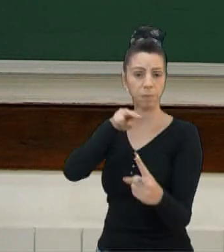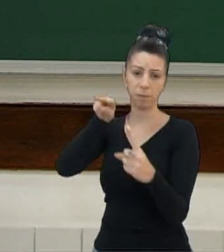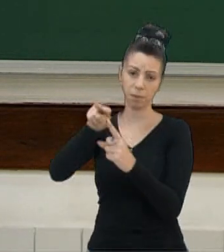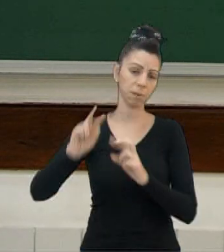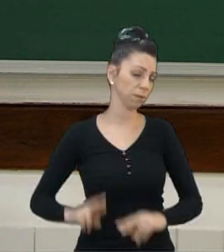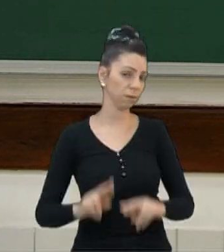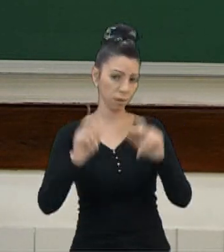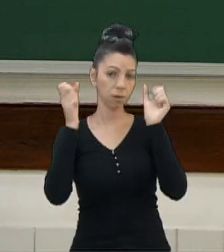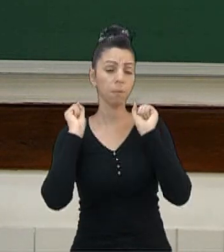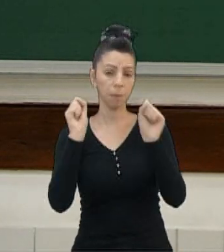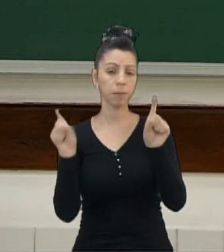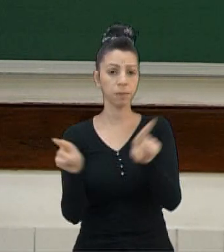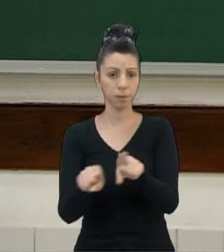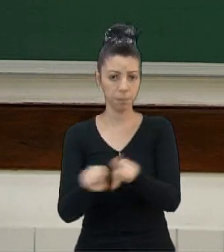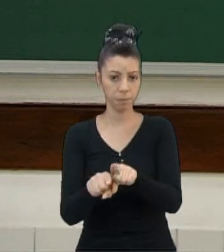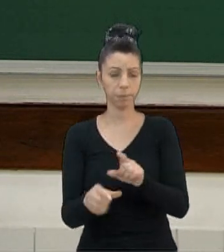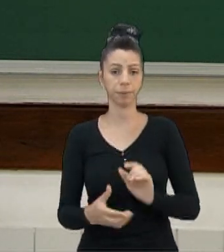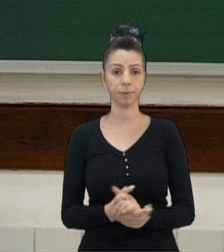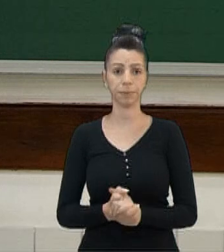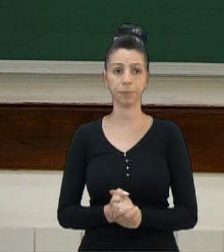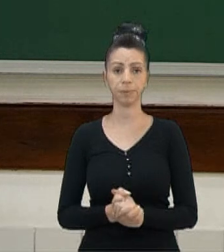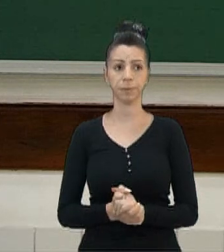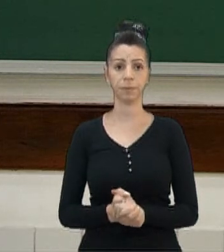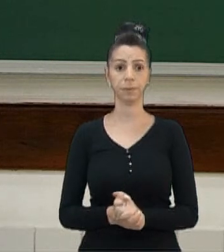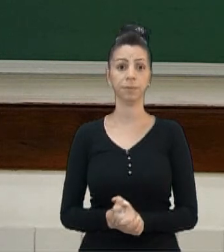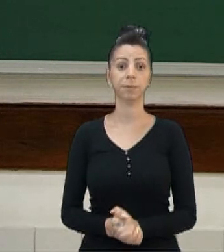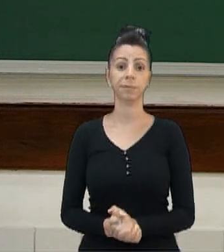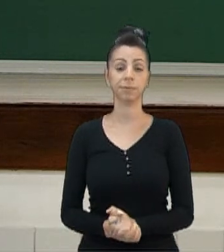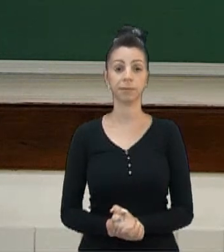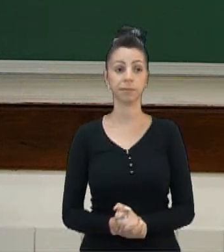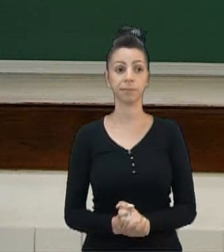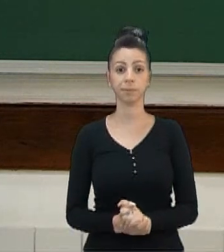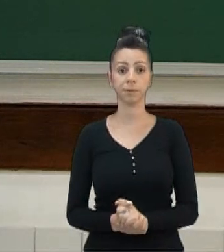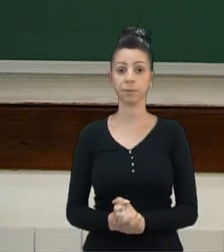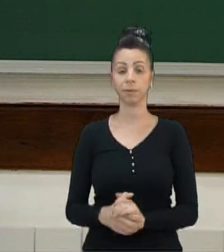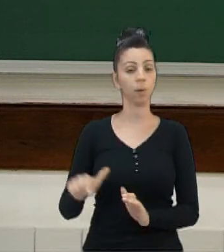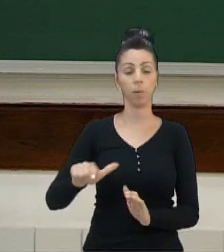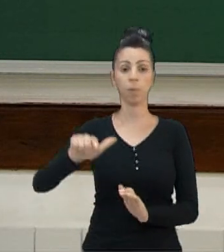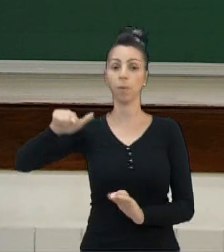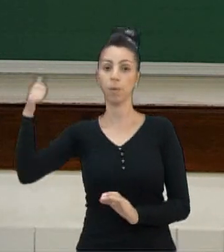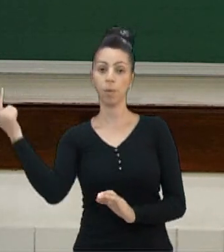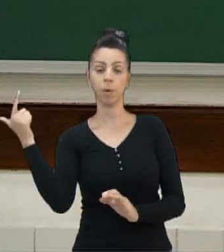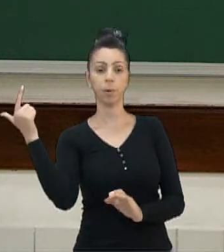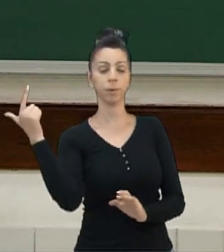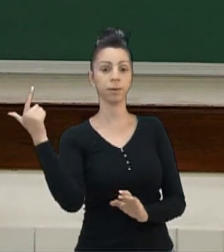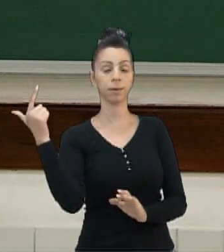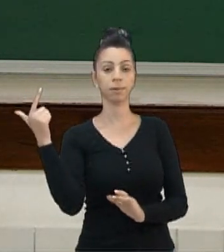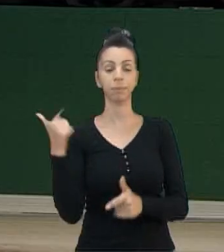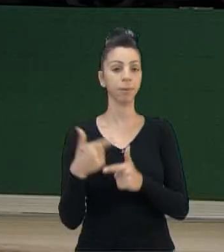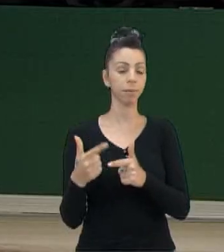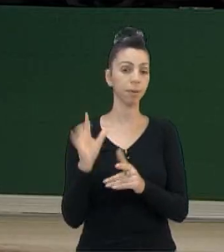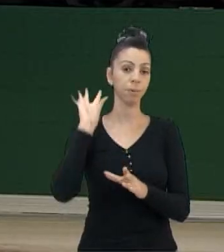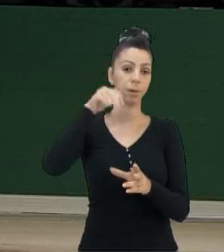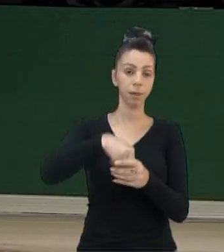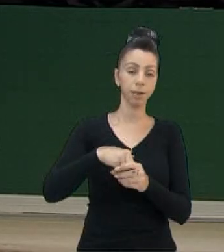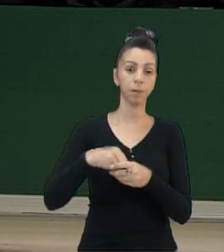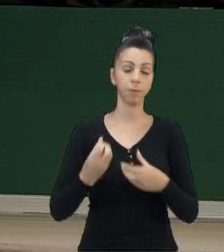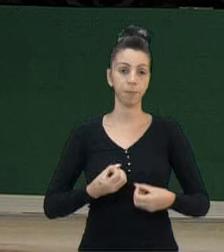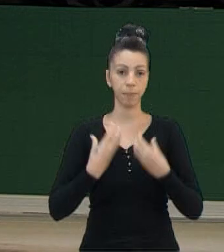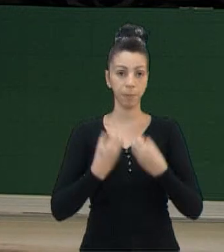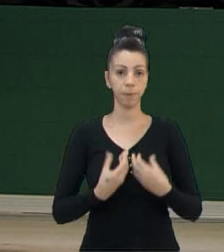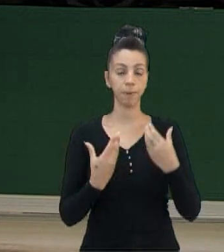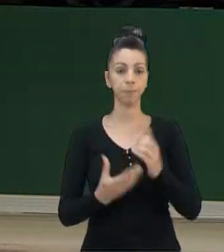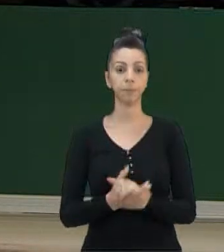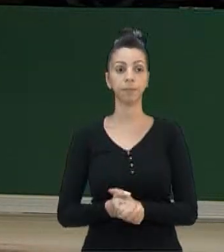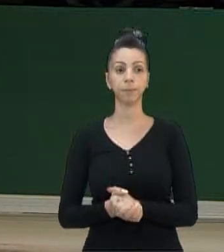palavra margem pode ser explicada nessa polissemia, tá bom? Uma outra questão sobre esse mesmo poema, que a gente está trabalhando na aula,